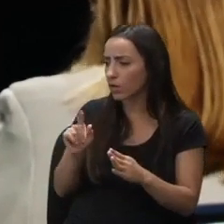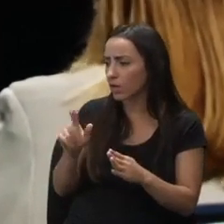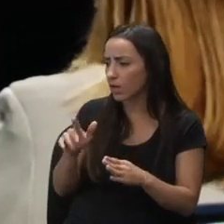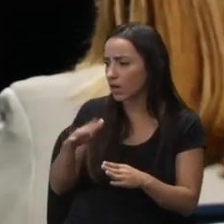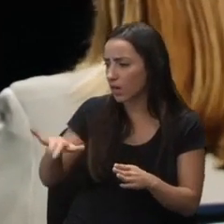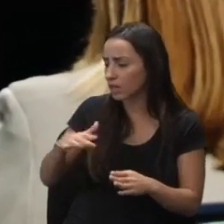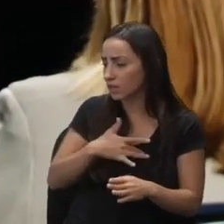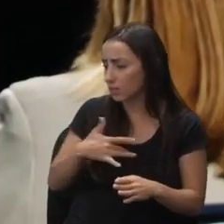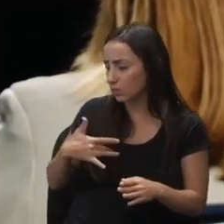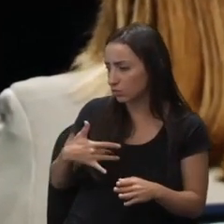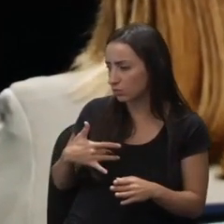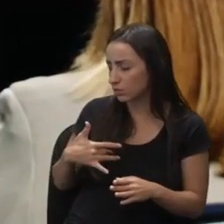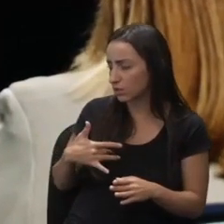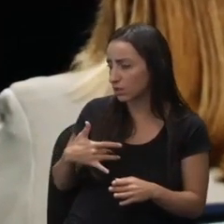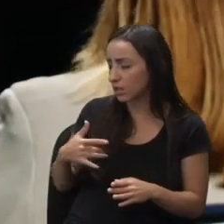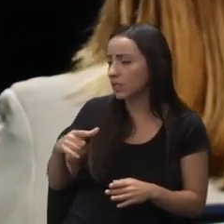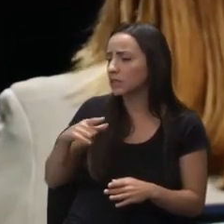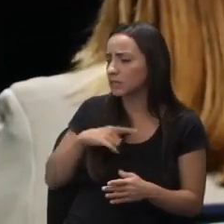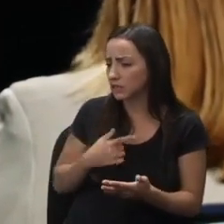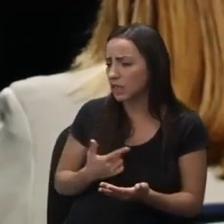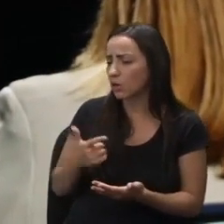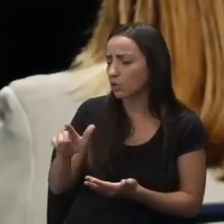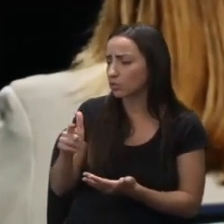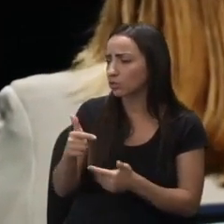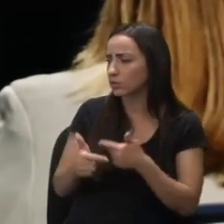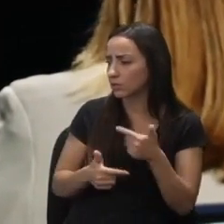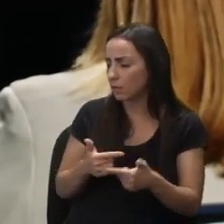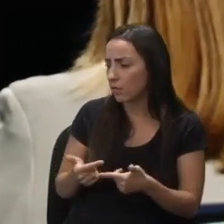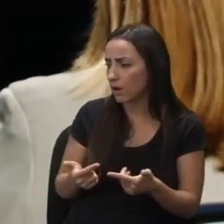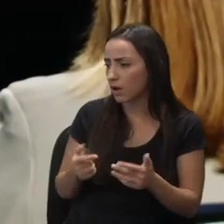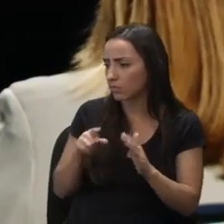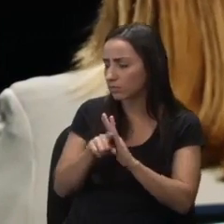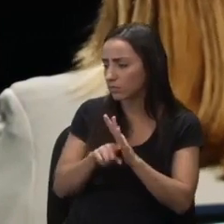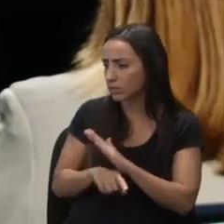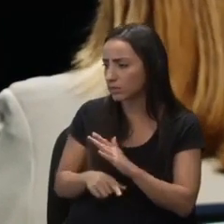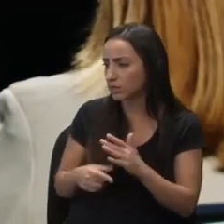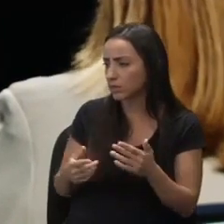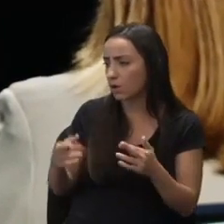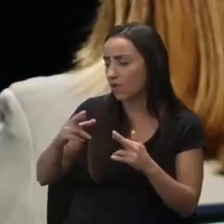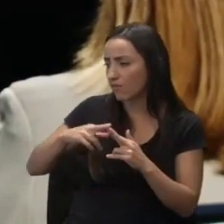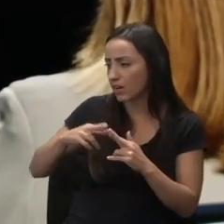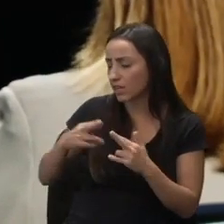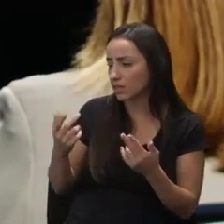da saúde. Existem outros trabalhos ou inferências a respeito